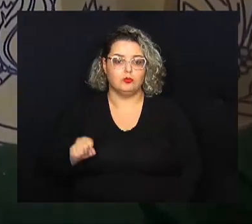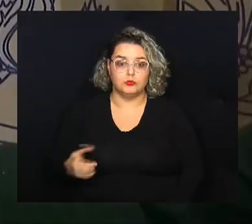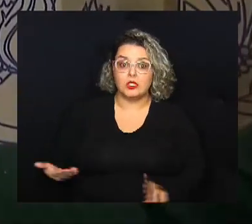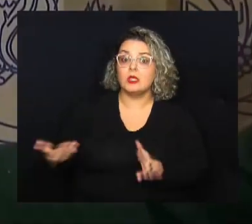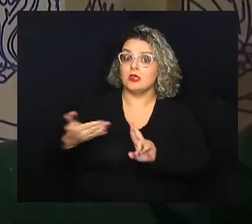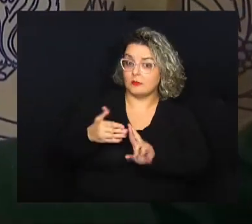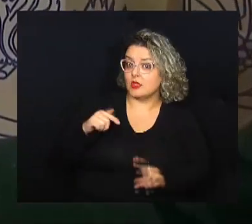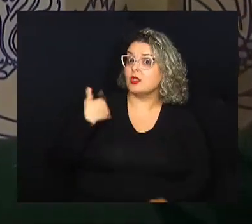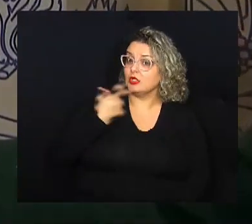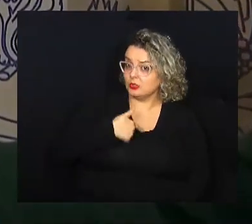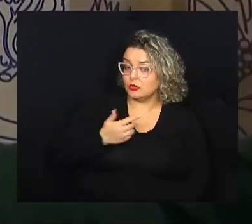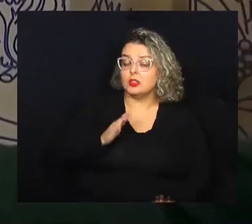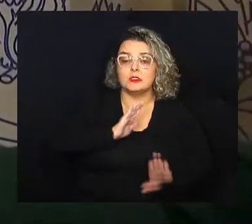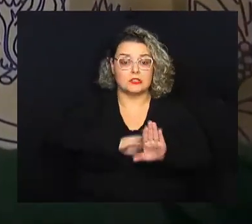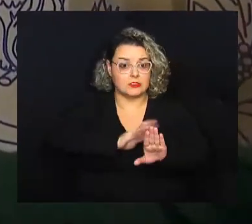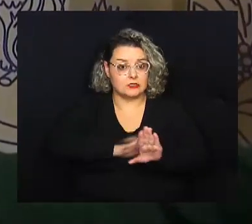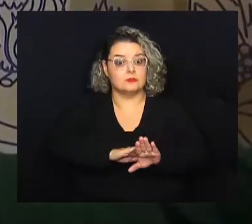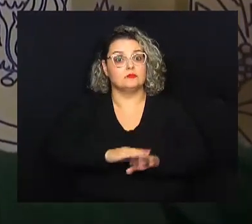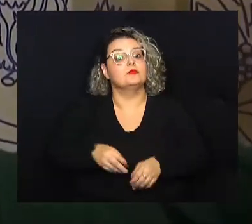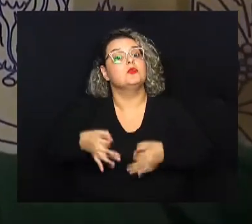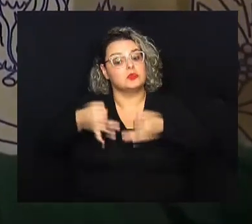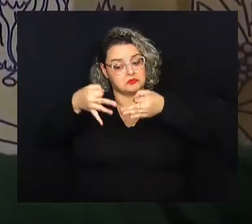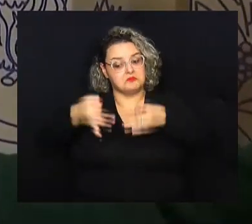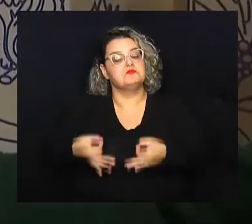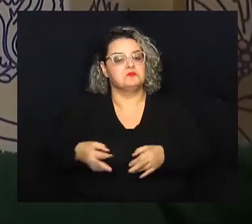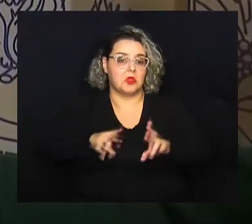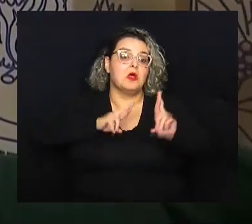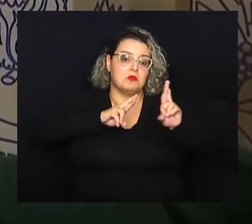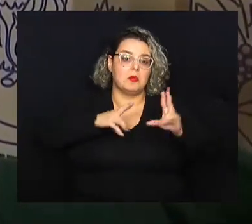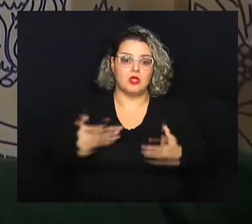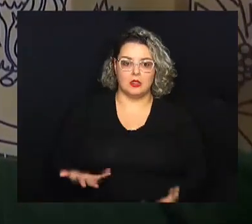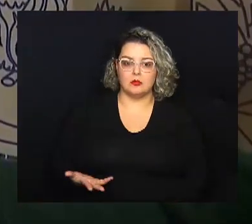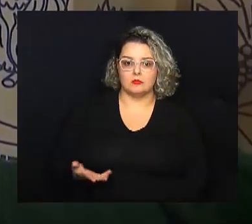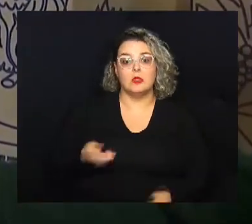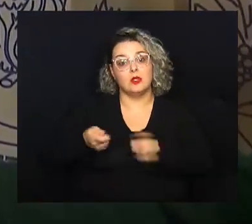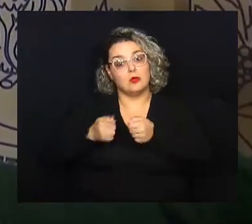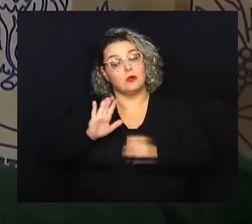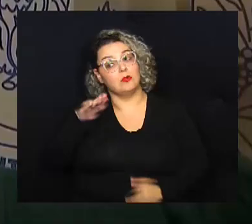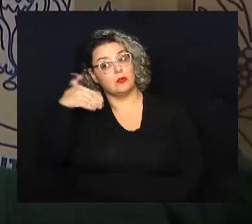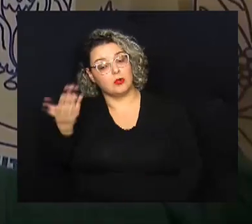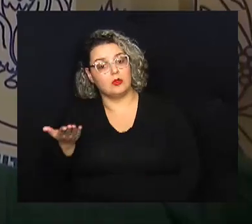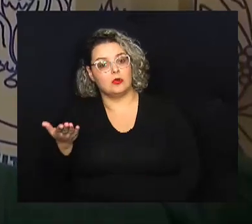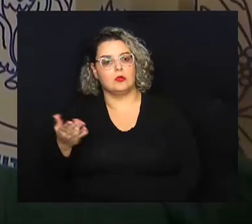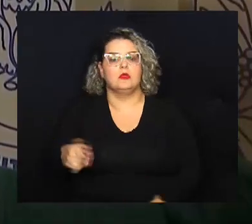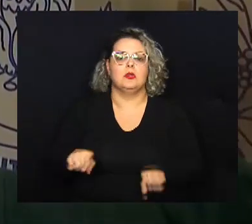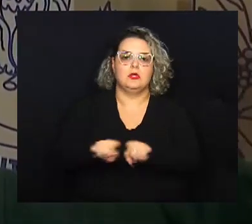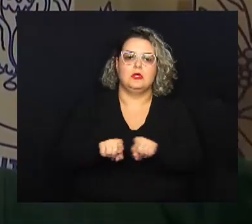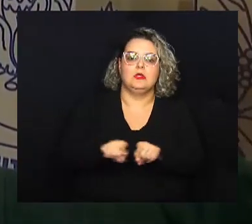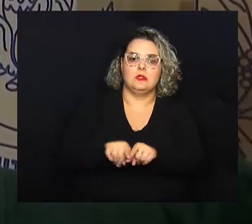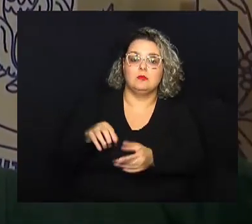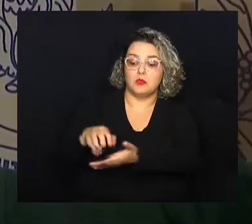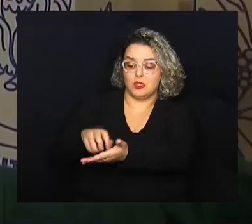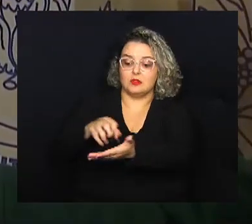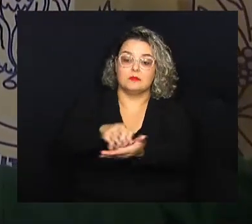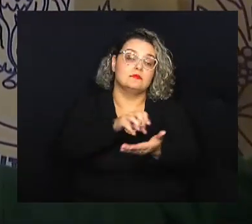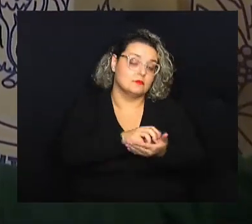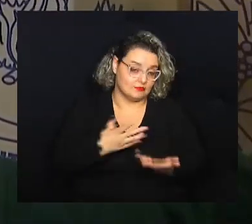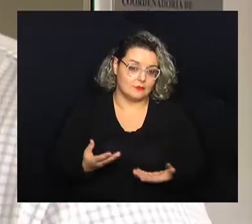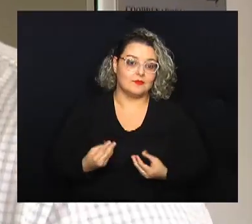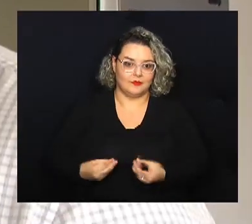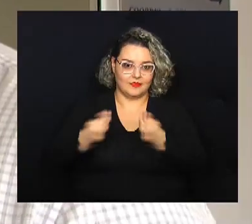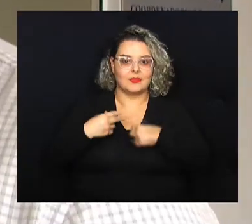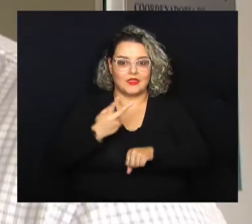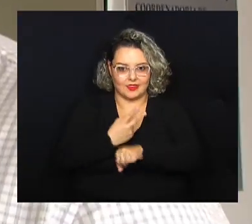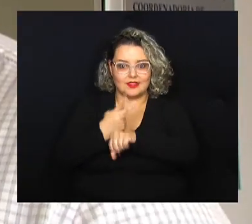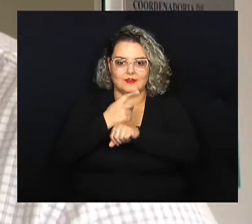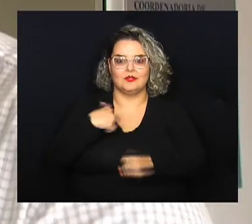está exercendo a atividade da forma que é esperado, seja pelo controle externo e por esses órgãos que acabaram premiando a gente.